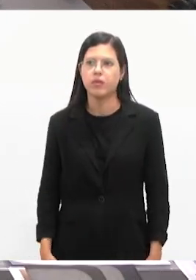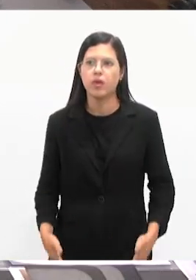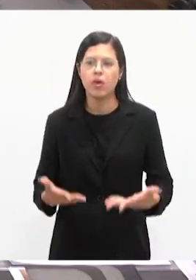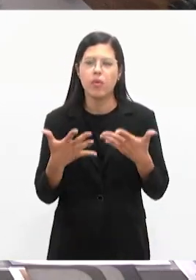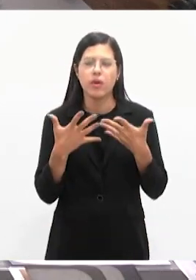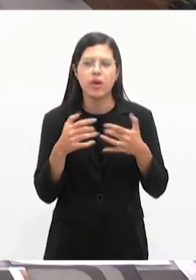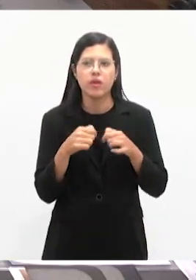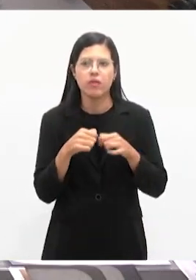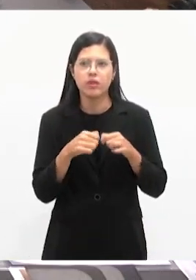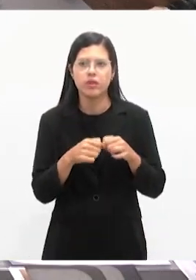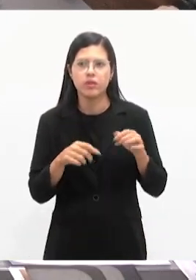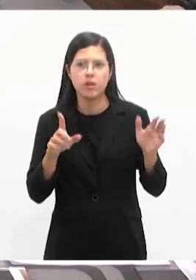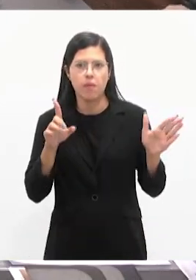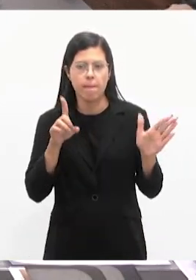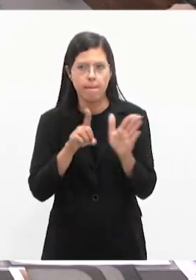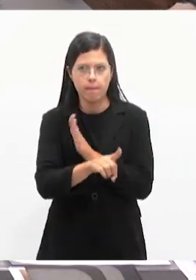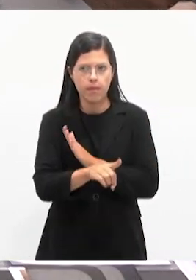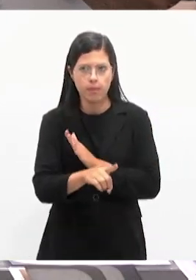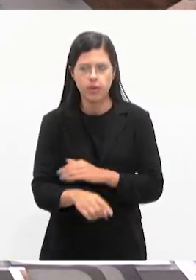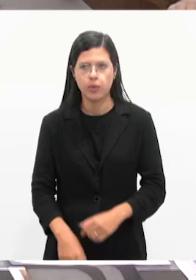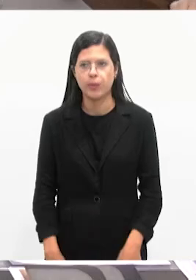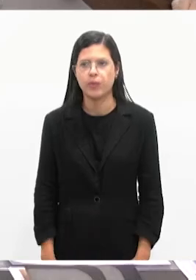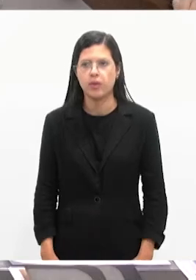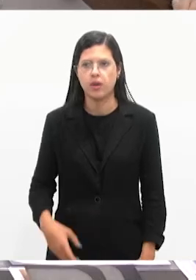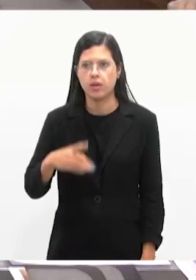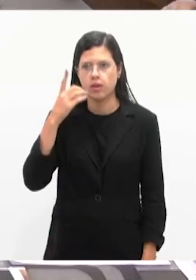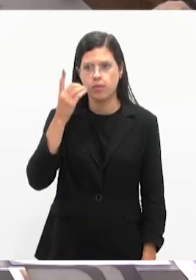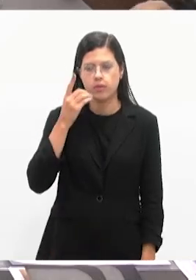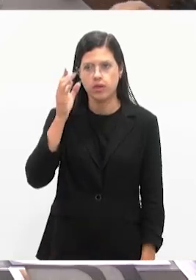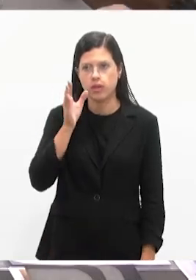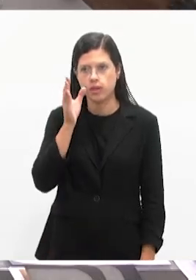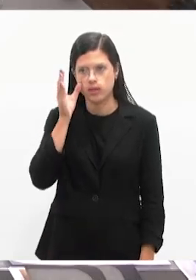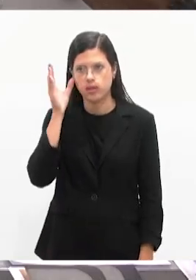pergunta à deputada Célia Jordão.